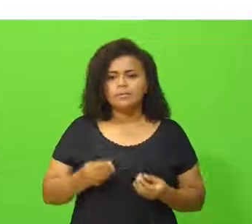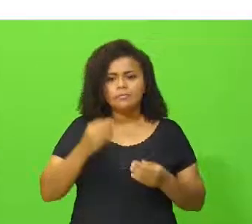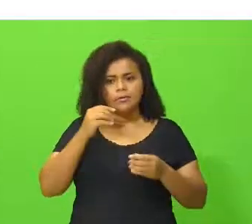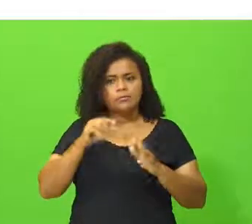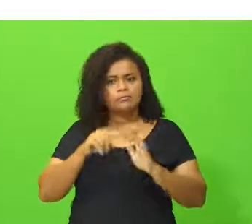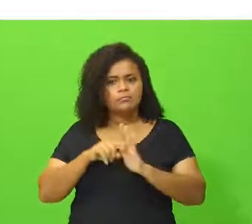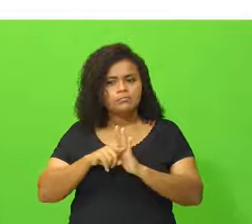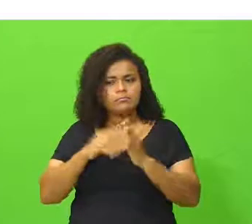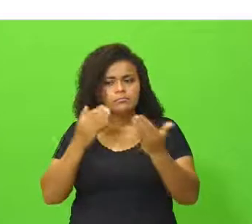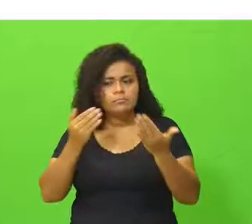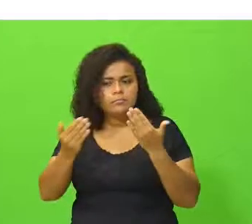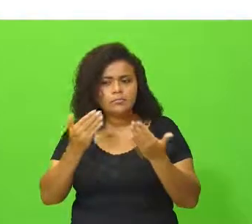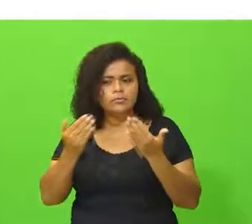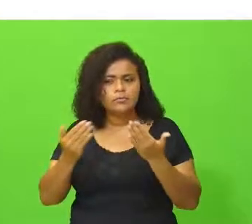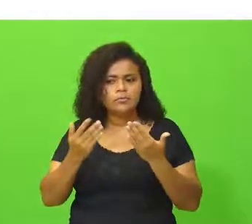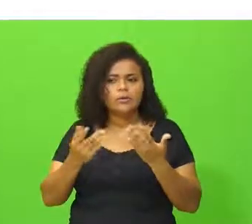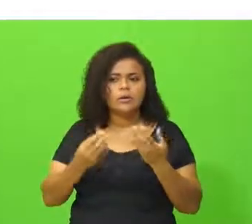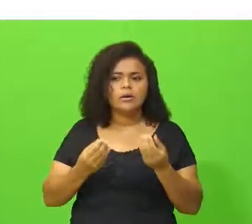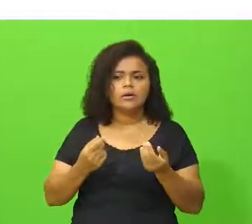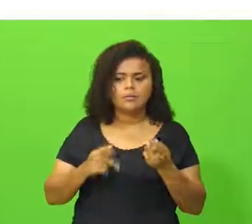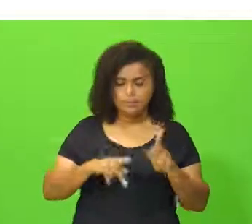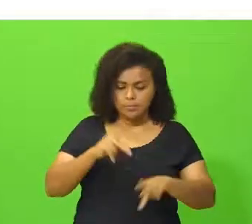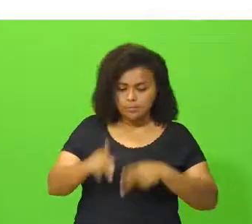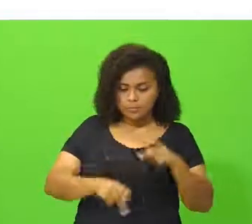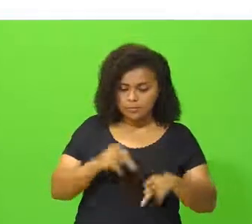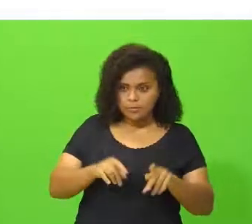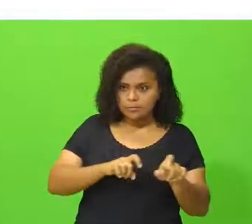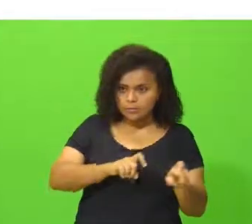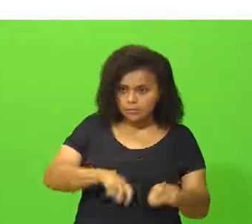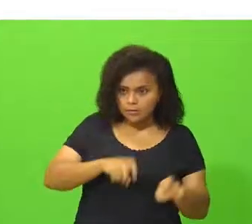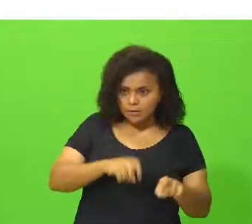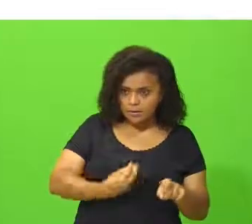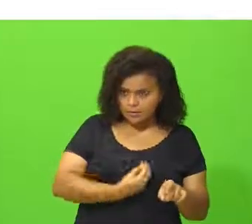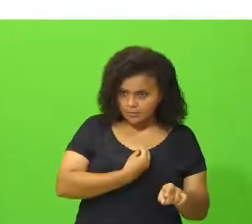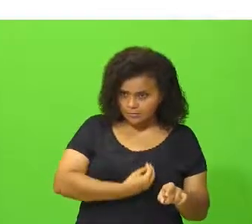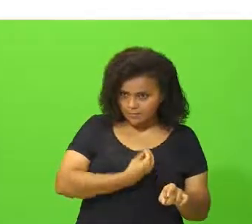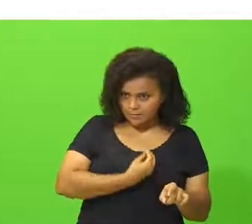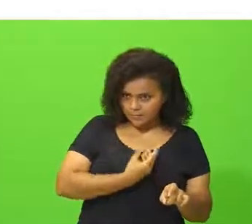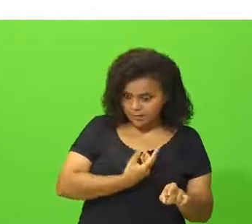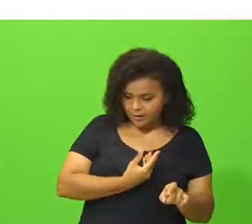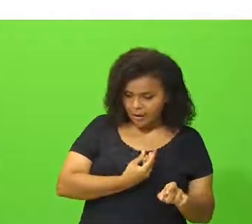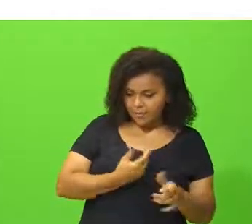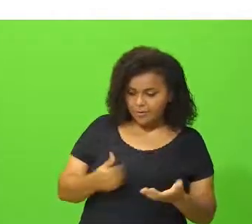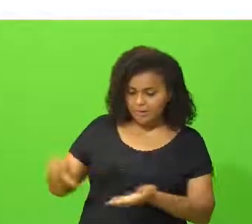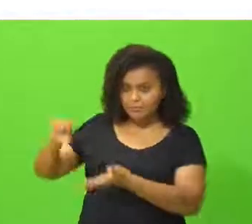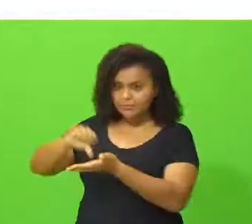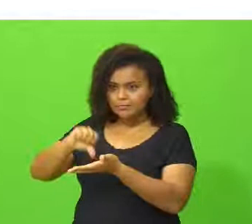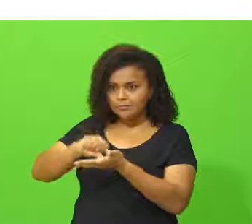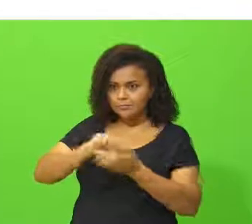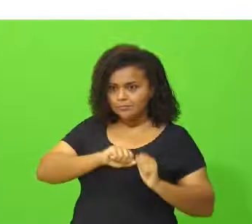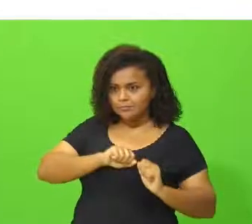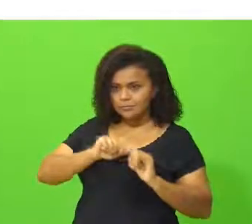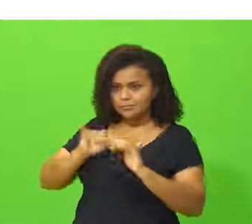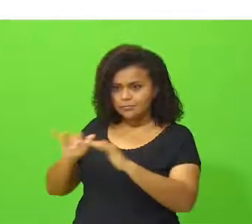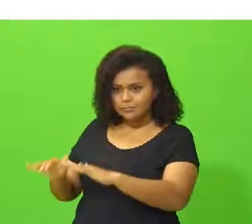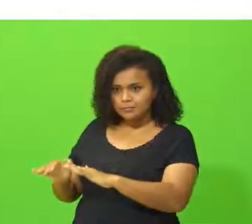foi crucial, que foi a transferência da população do campo para as cidades, que é denominado de êxodo rural.